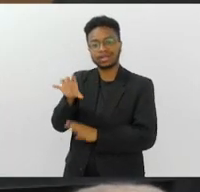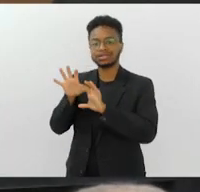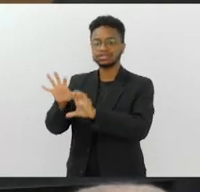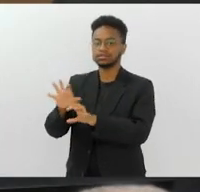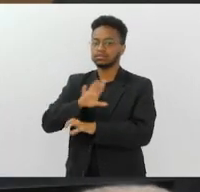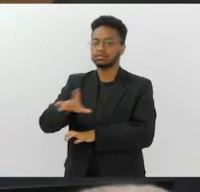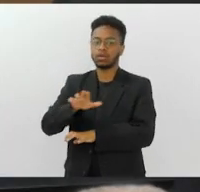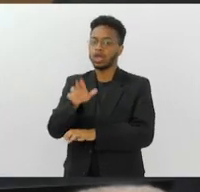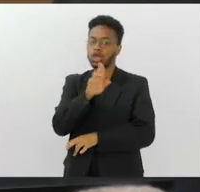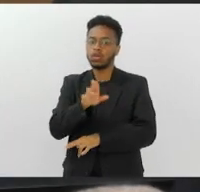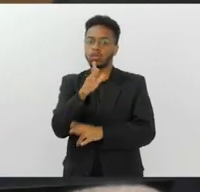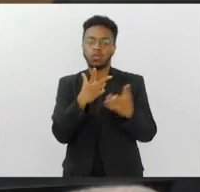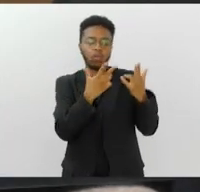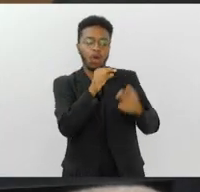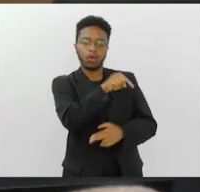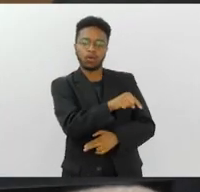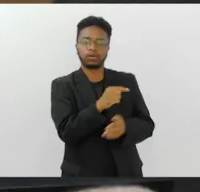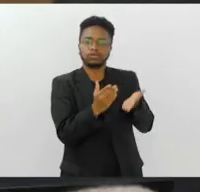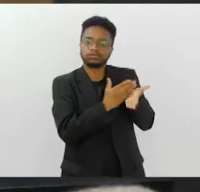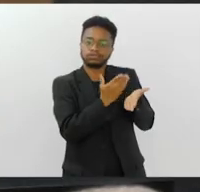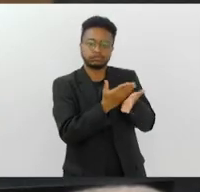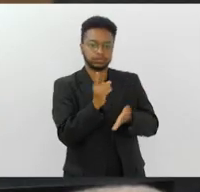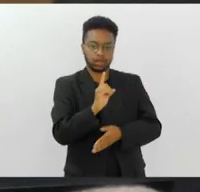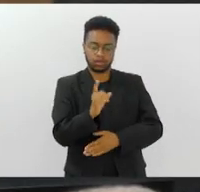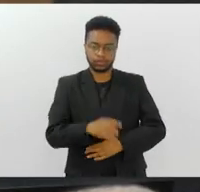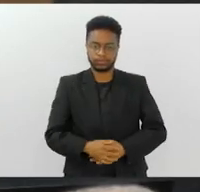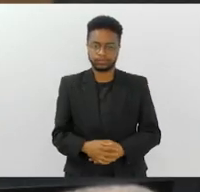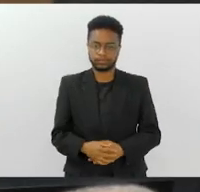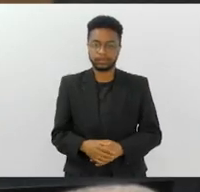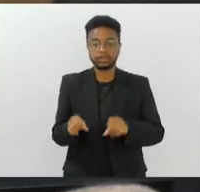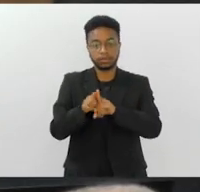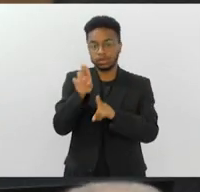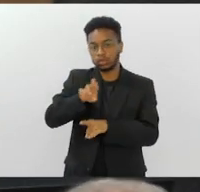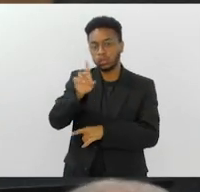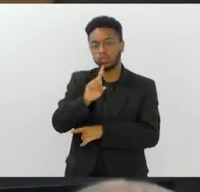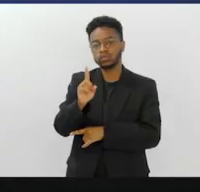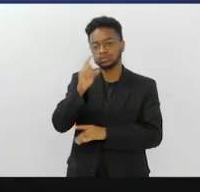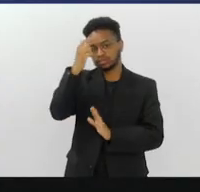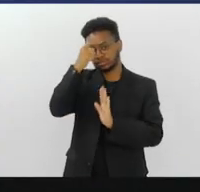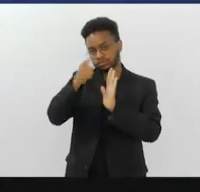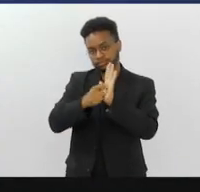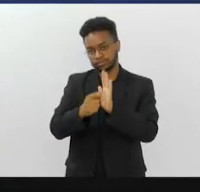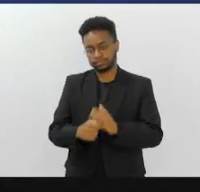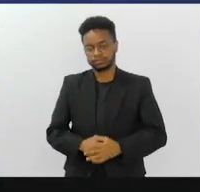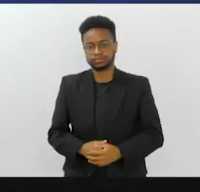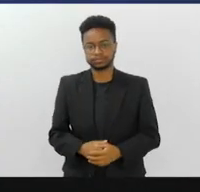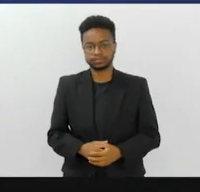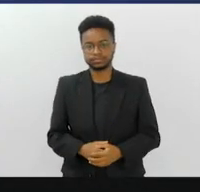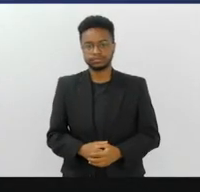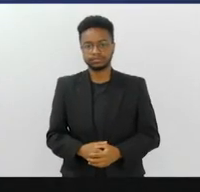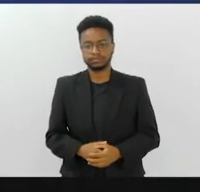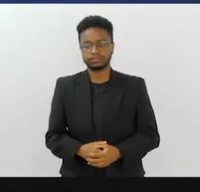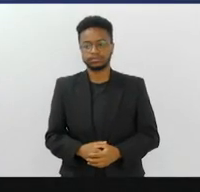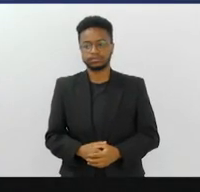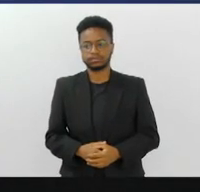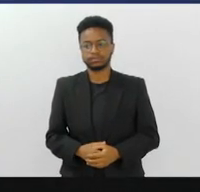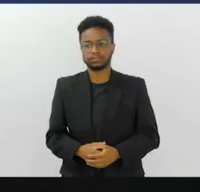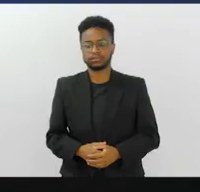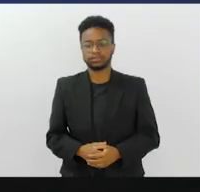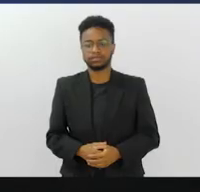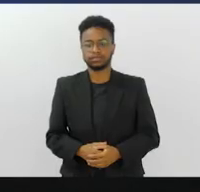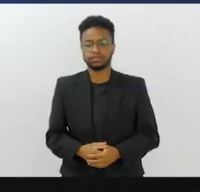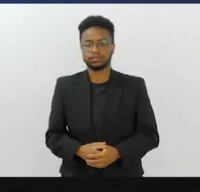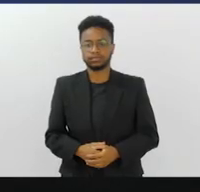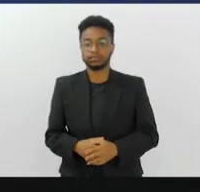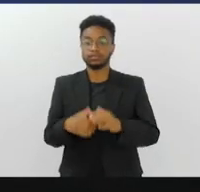não é utilizado na forma de Inteligência Artificial pode passar nós